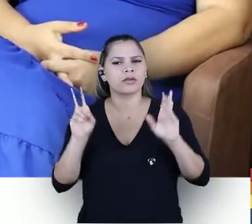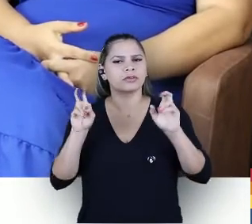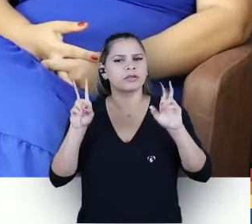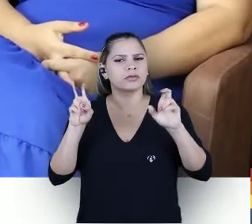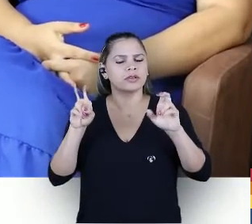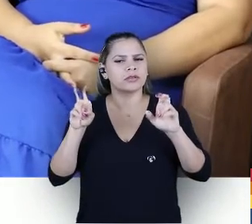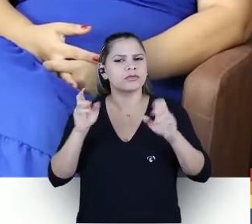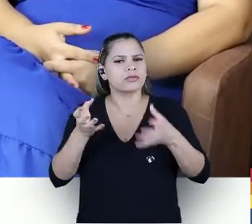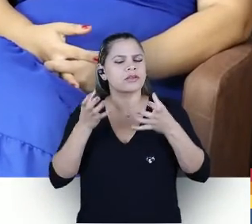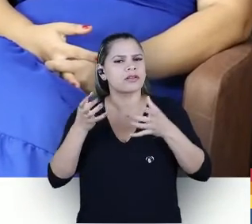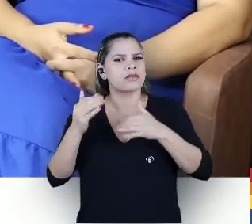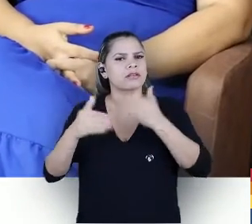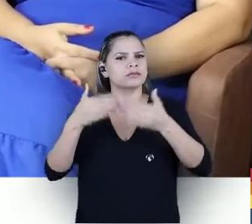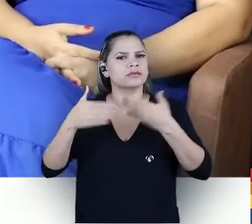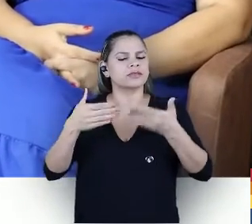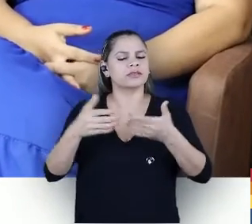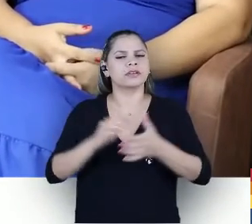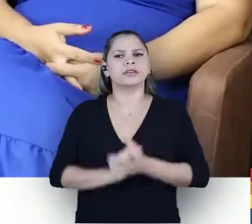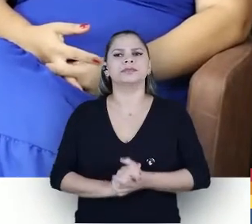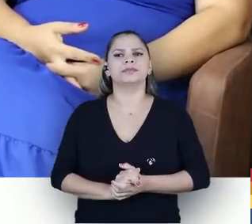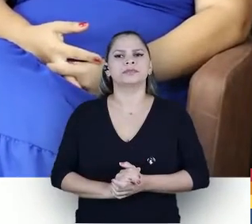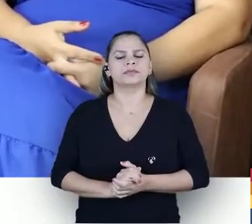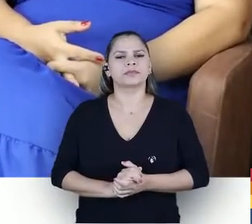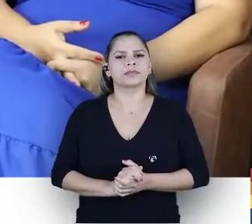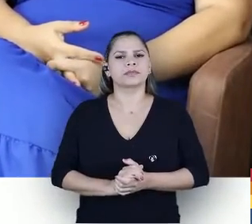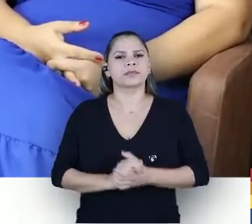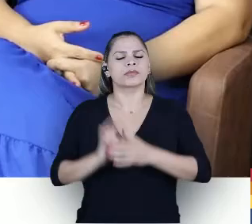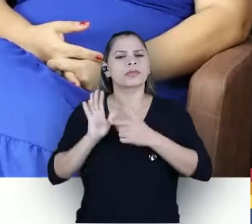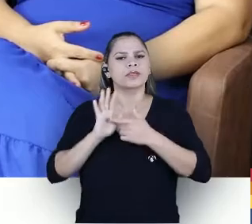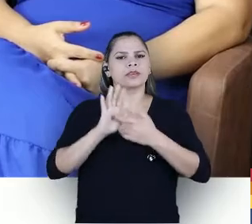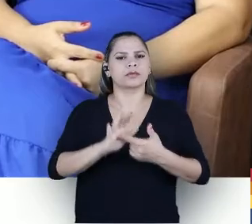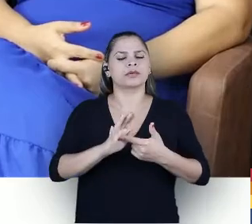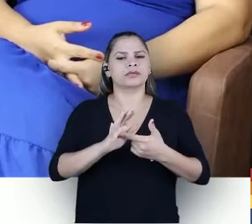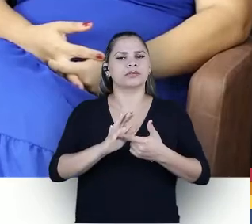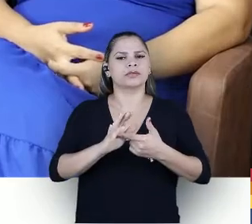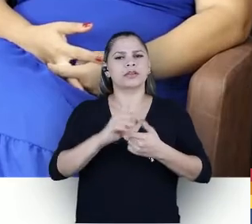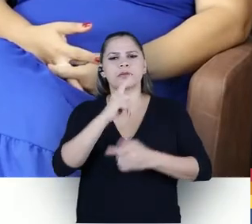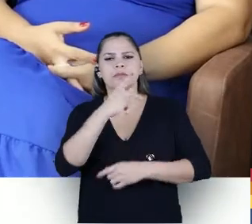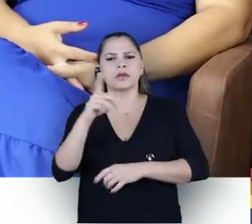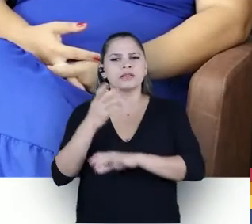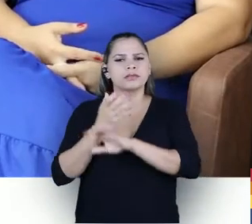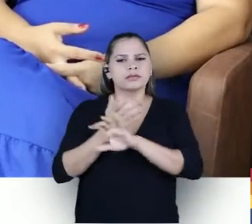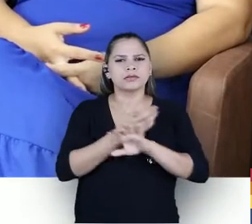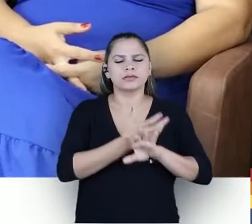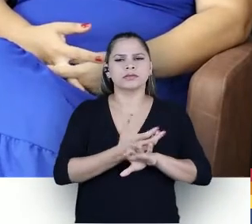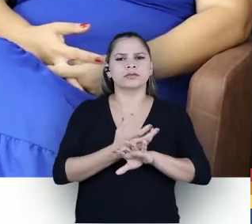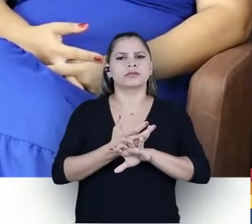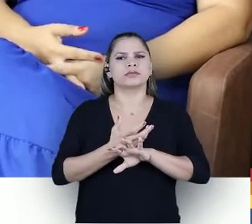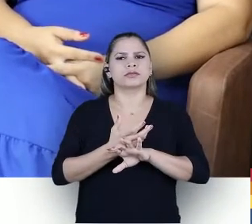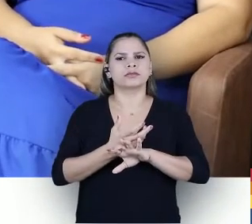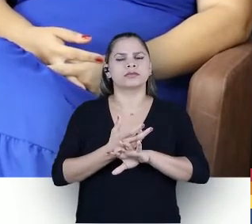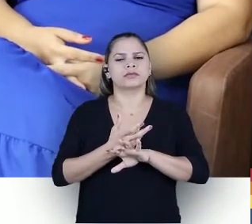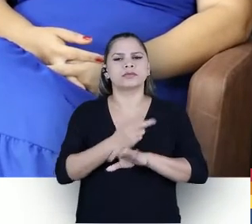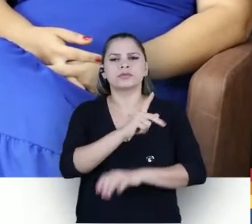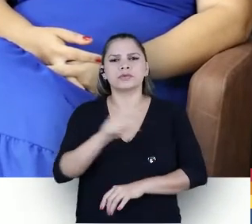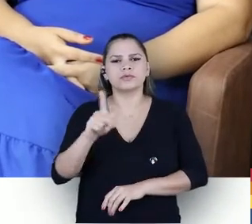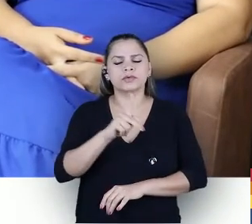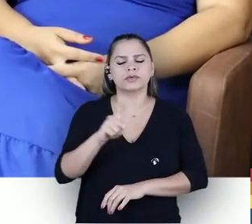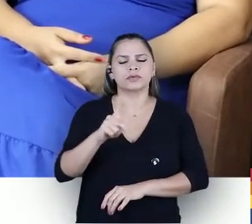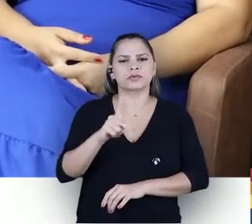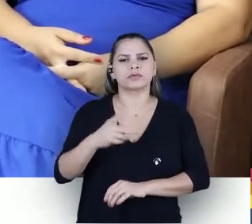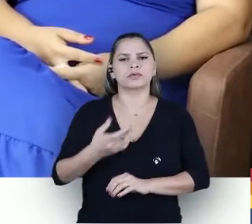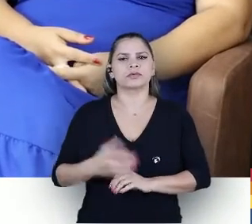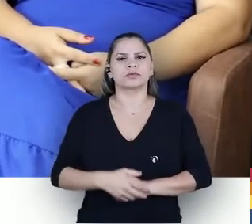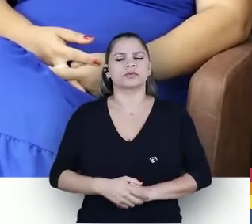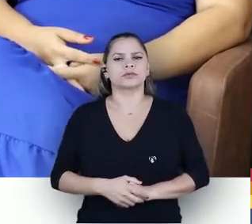seu planejamento, vê as habilidades que ele busca desenvolver com aquele conteúdo e apresenta